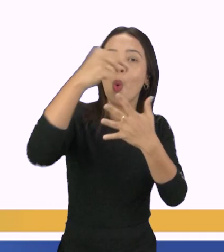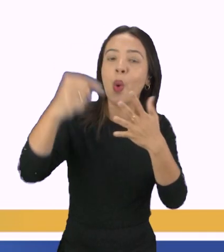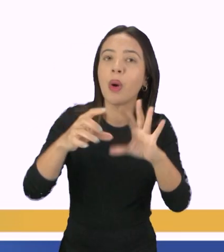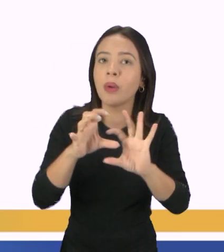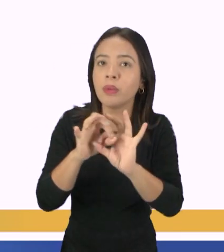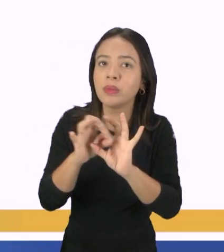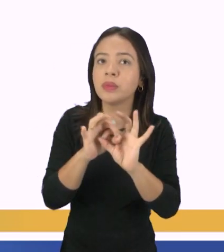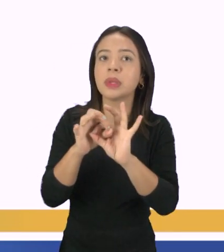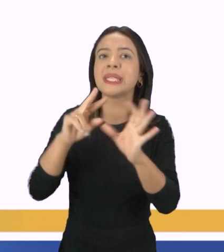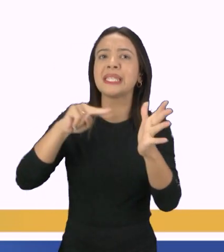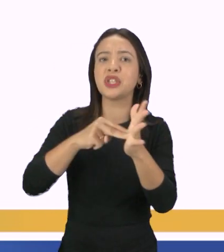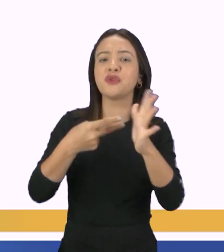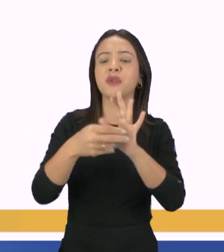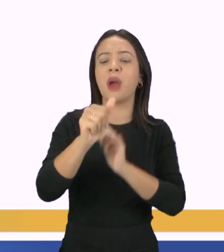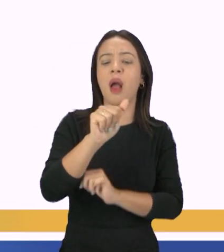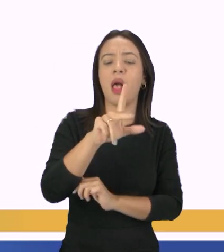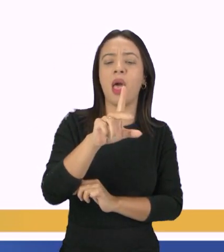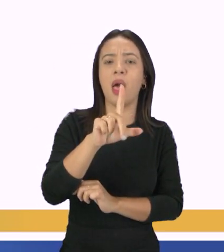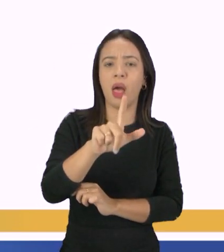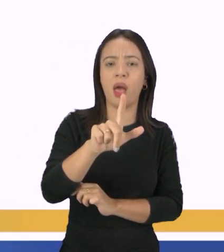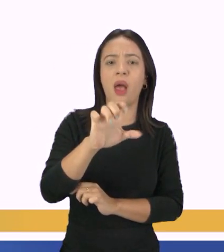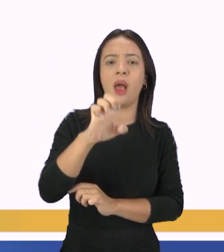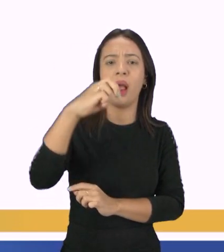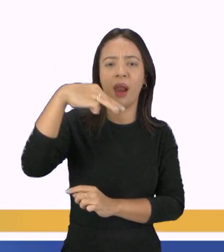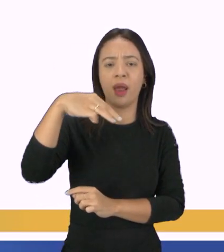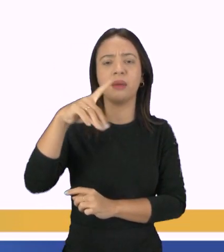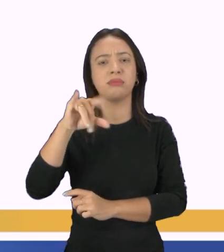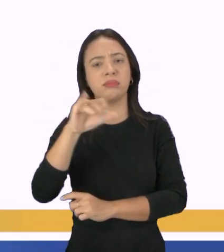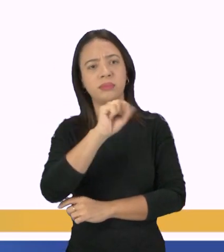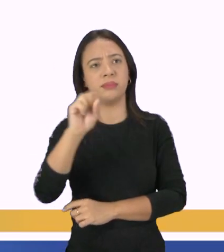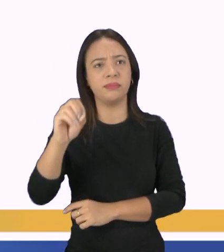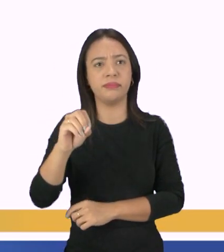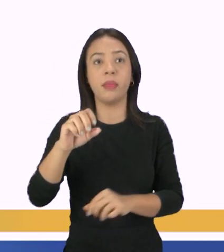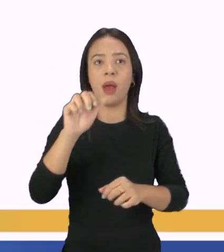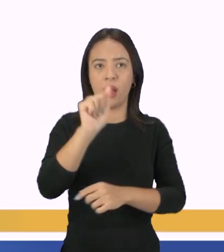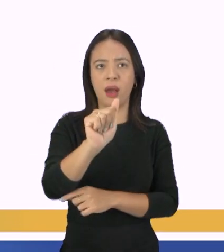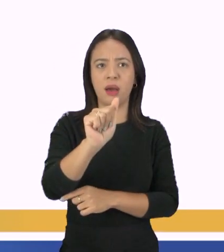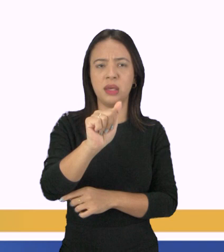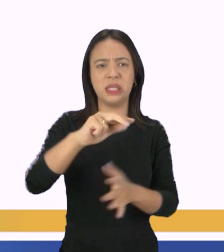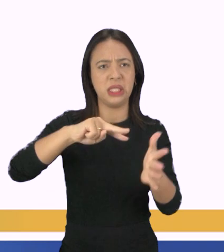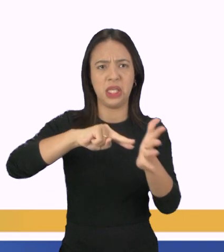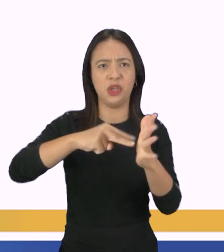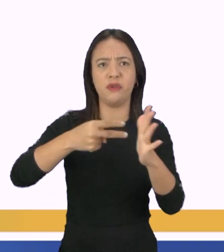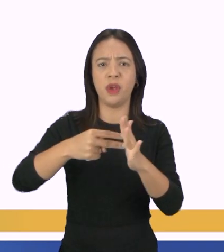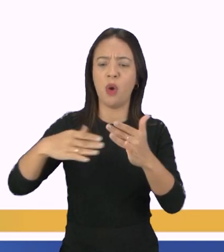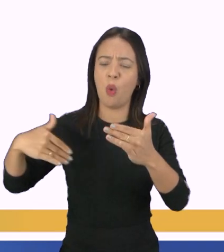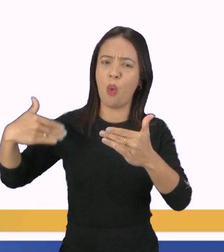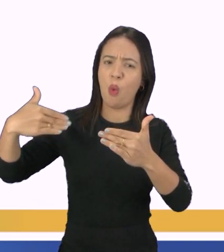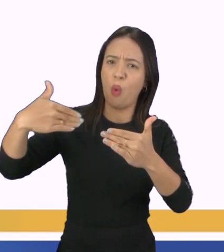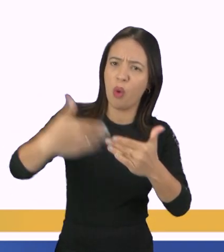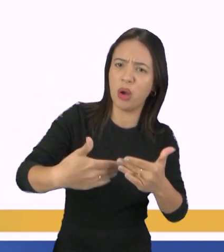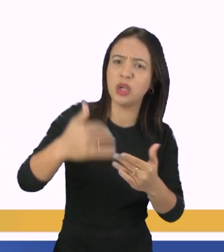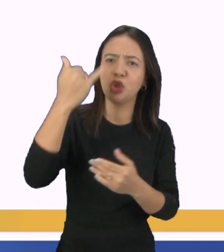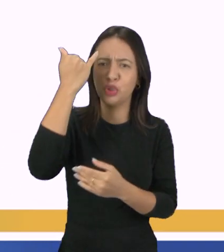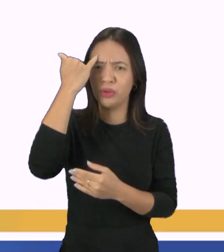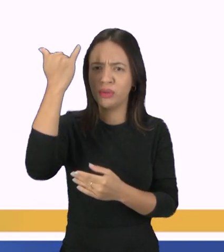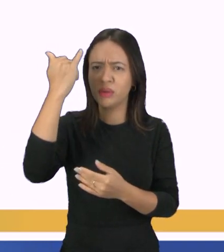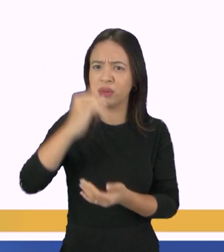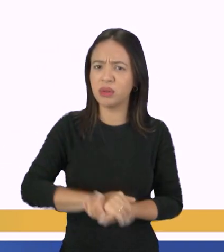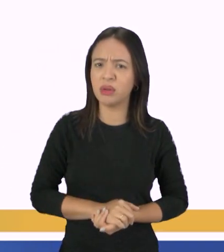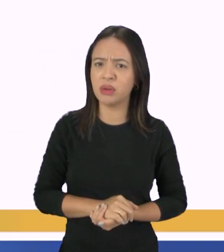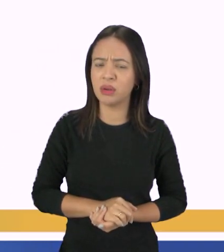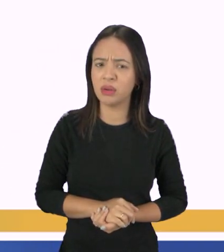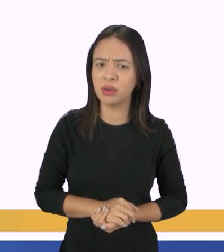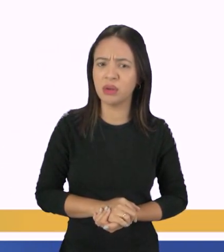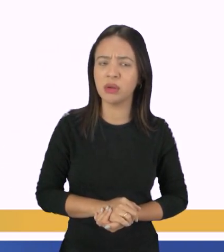desse conectivo além disso, o que ele vai marcar. Na letra A diz que ele marca uma sequenciação de ideias, umas ideias em